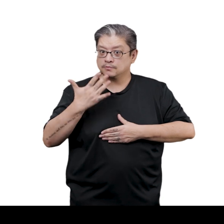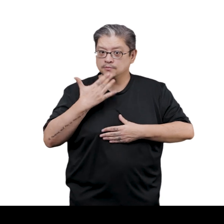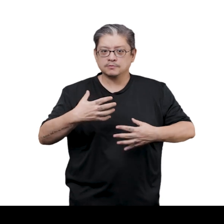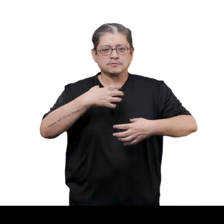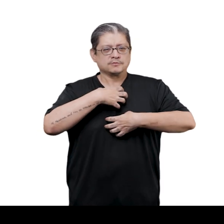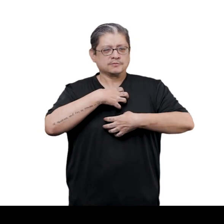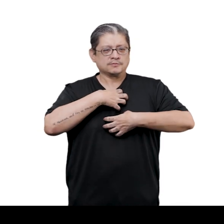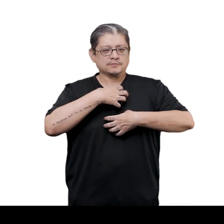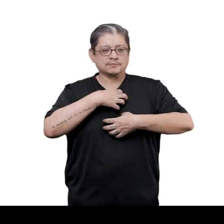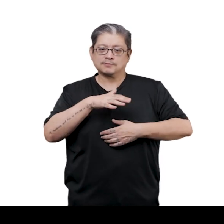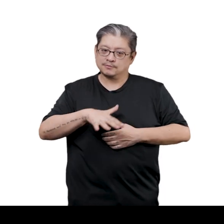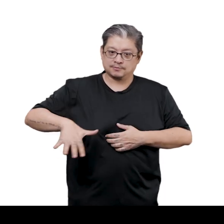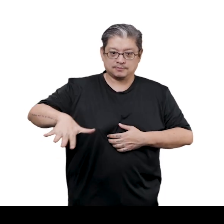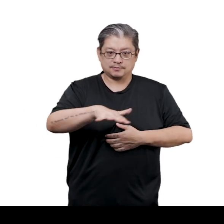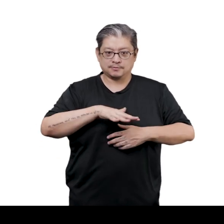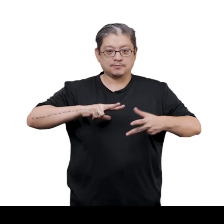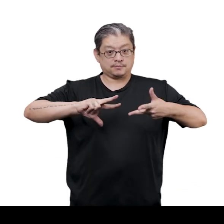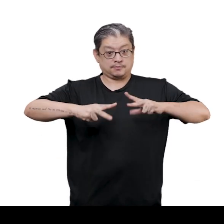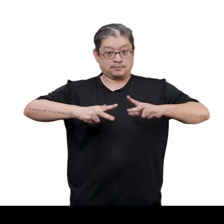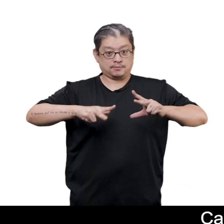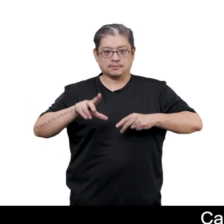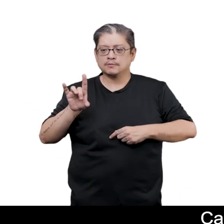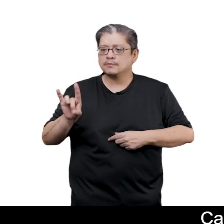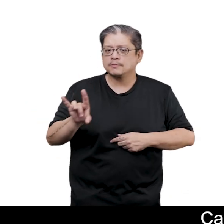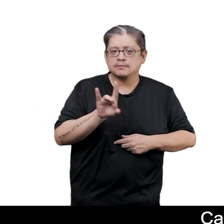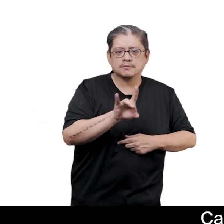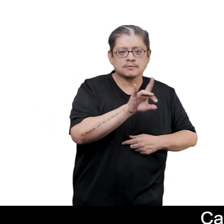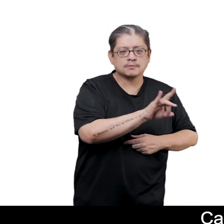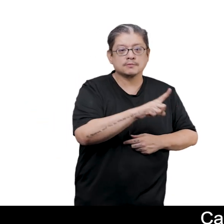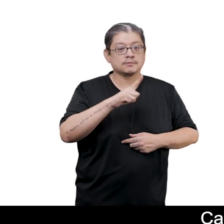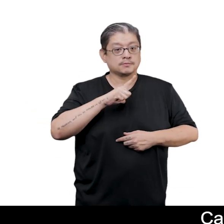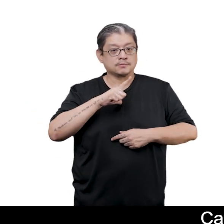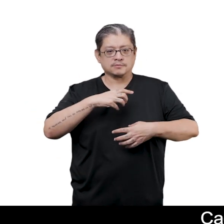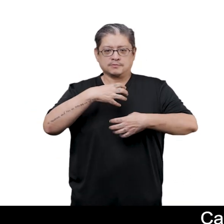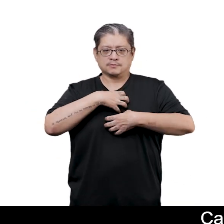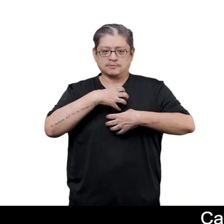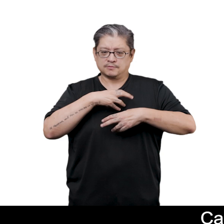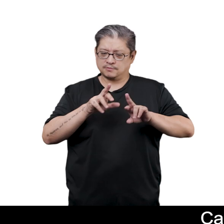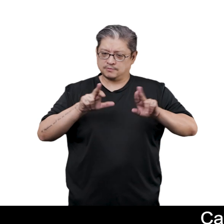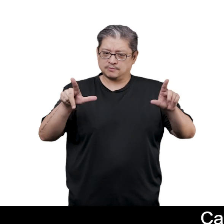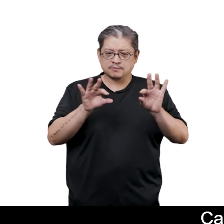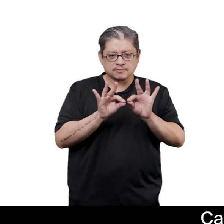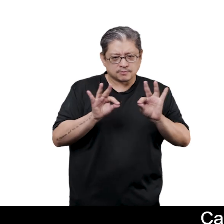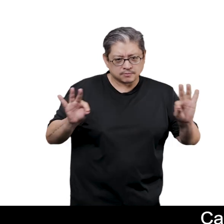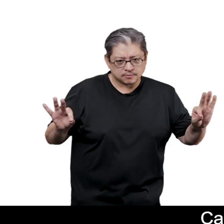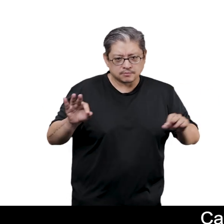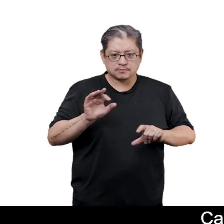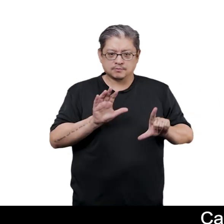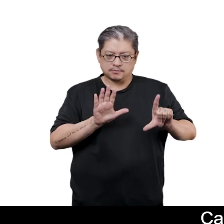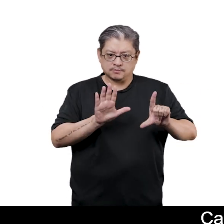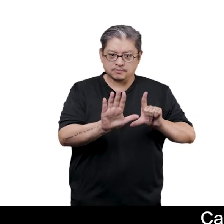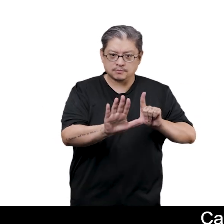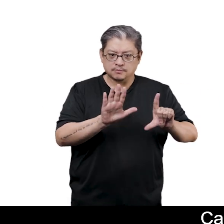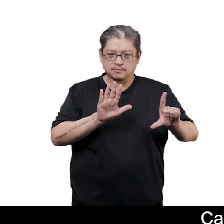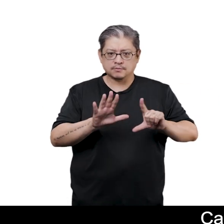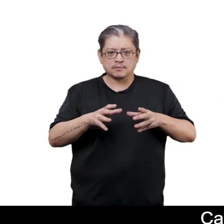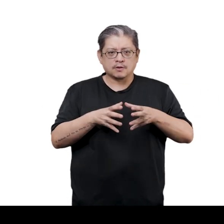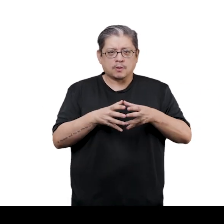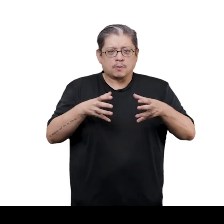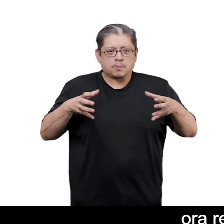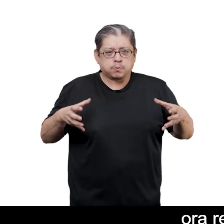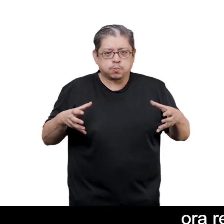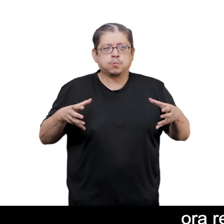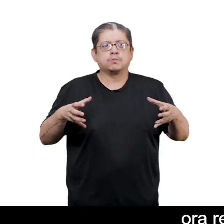no universo geométrico. Cada peça traz um modo específico de articular linhas, planos e